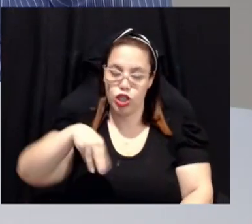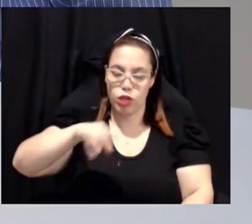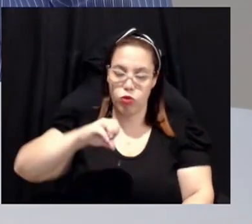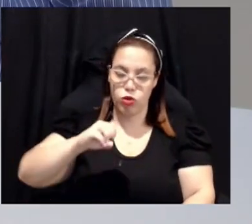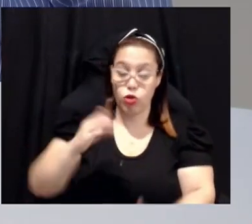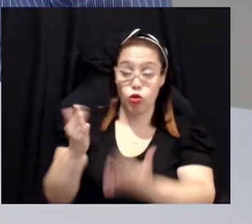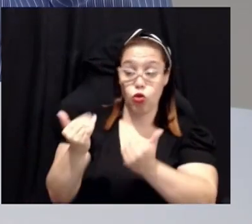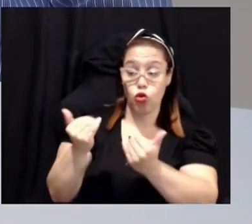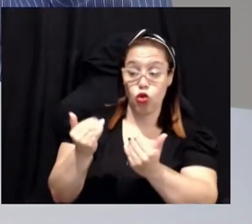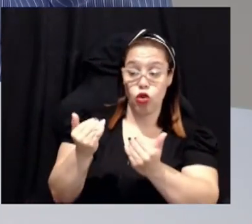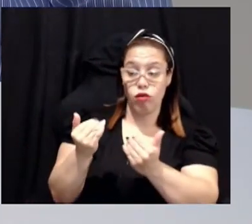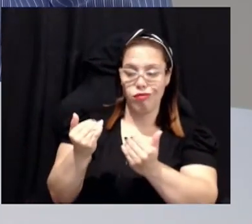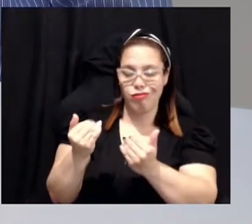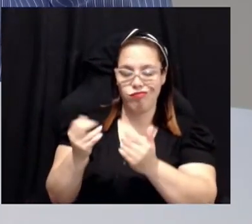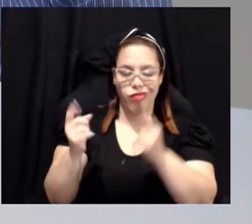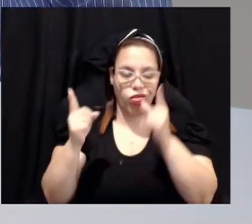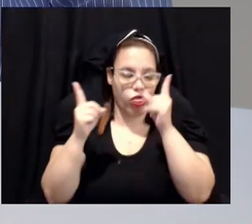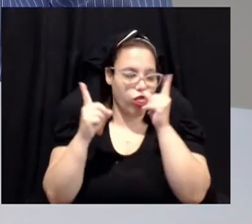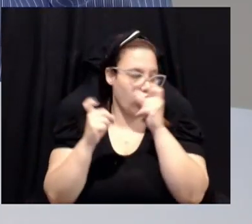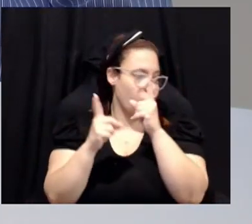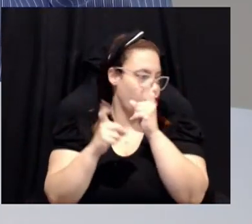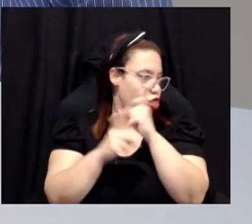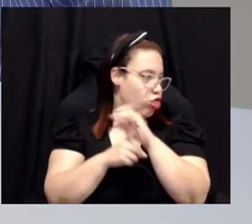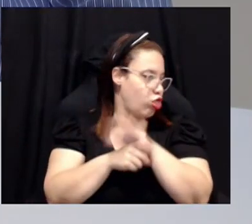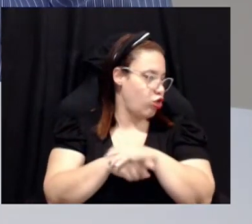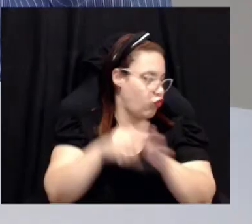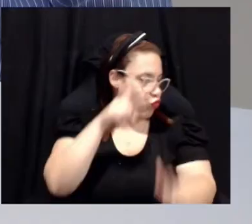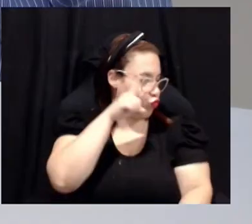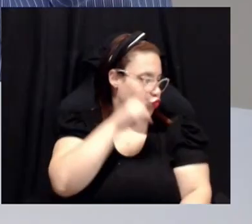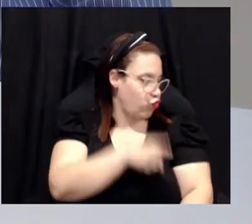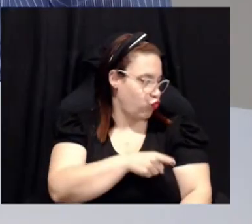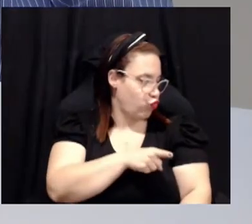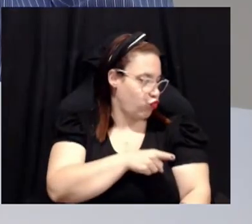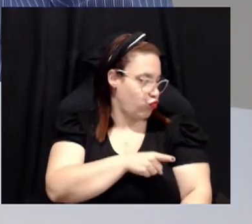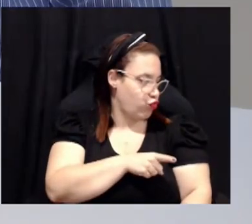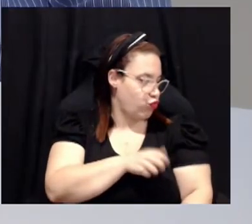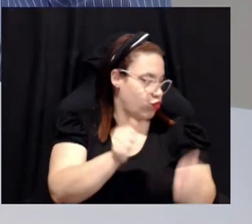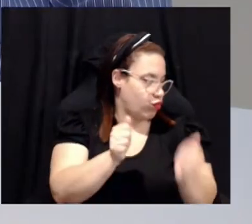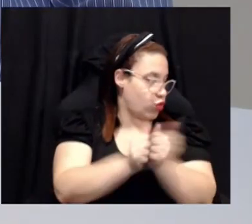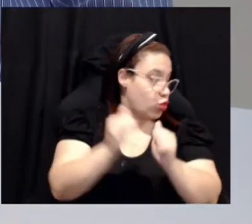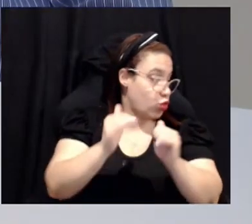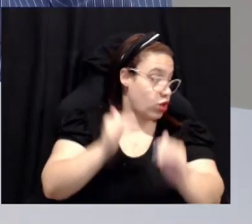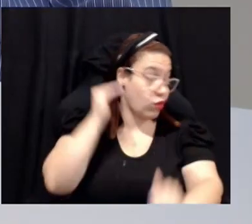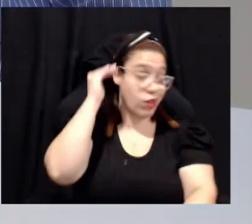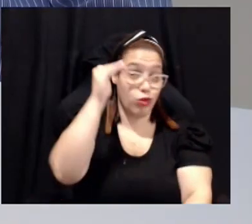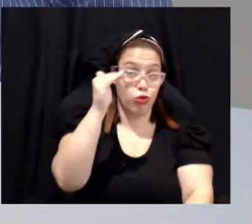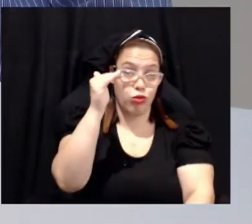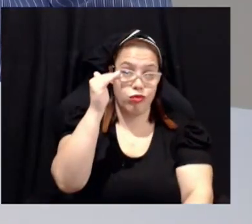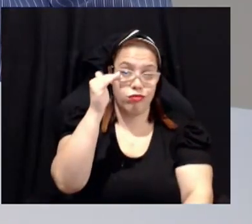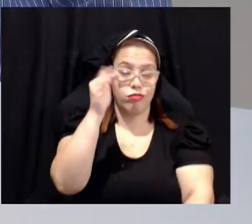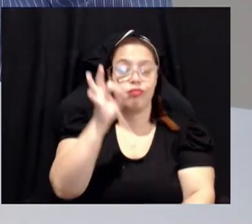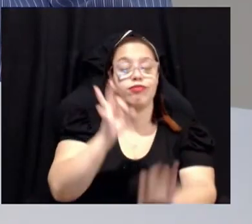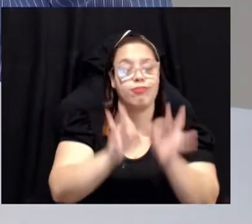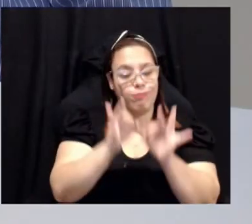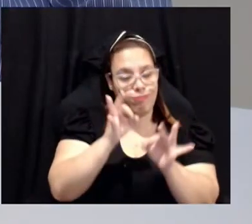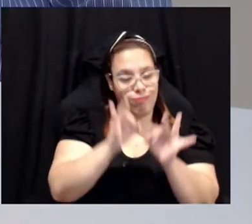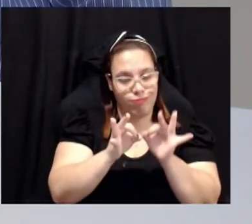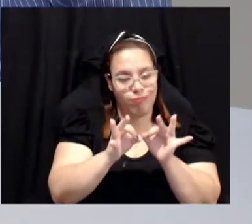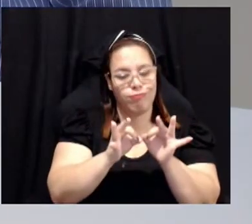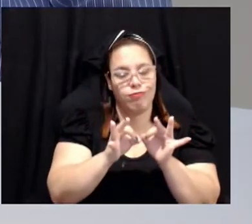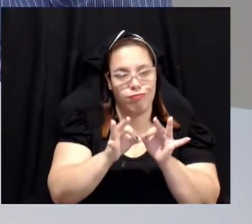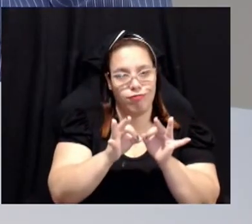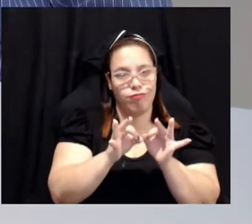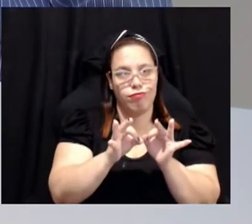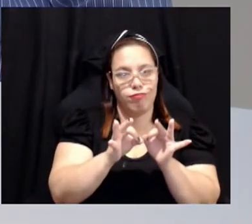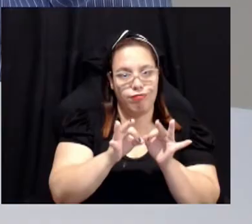maior dificuldade que foi detectada passa a ser junto aos adultos. E é justamente aí que está um dos focos